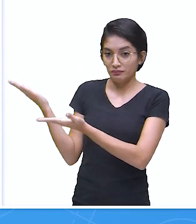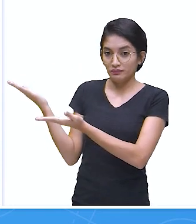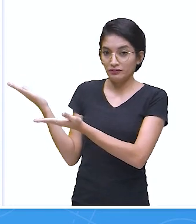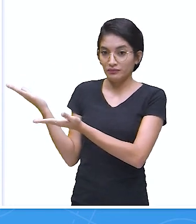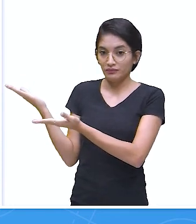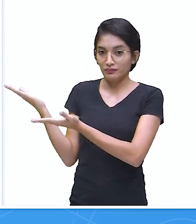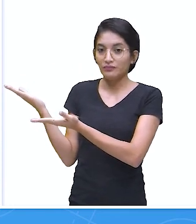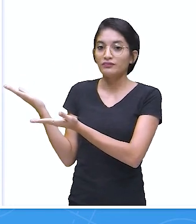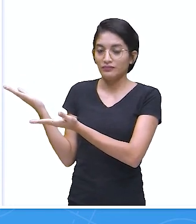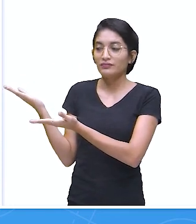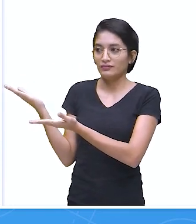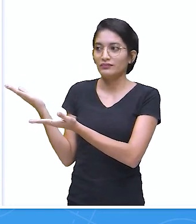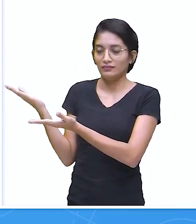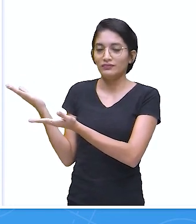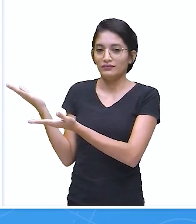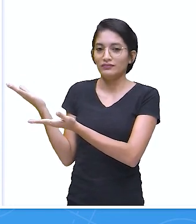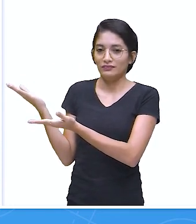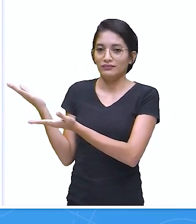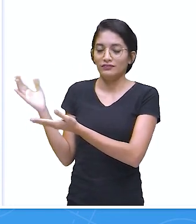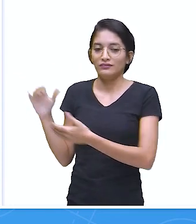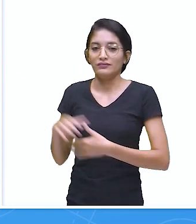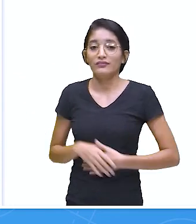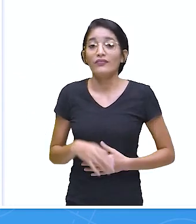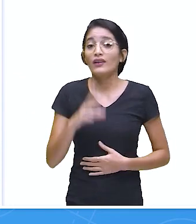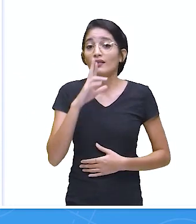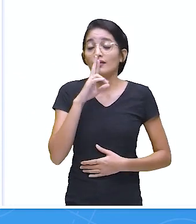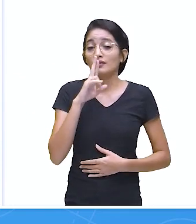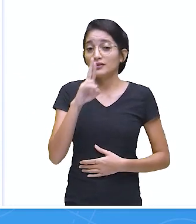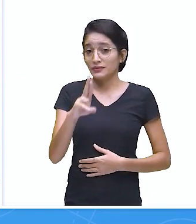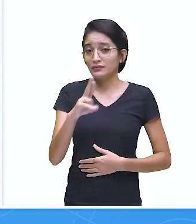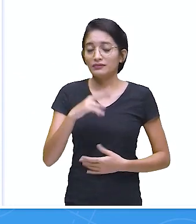Leia o cartoon e responda.